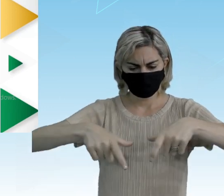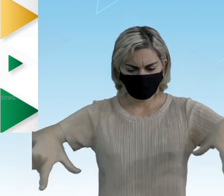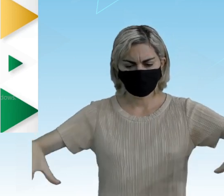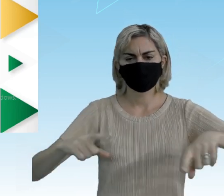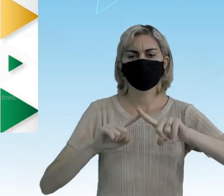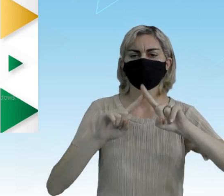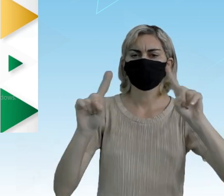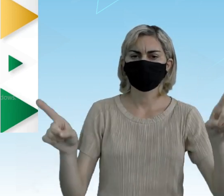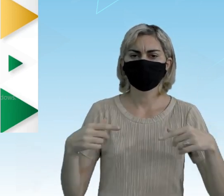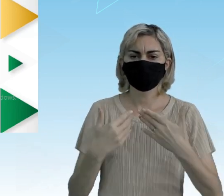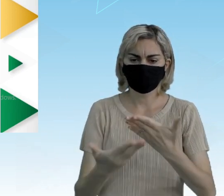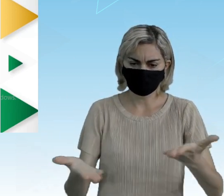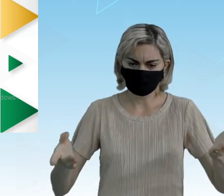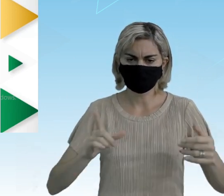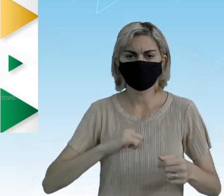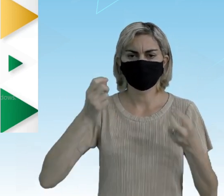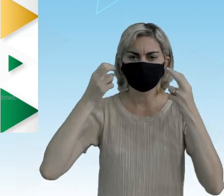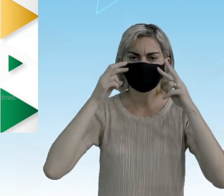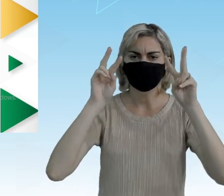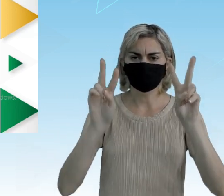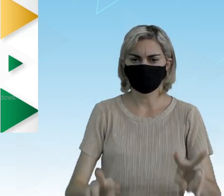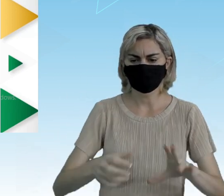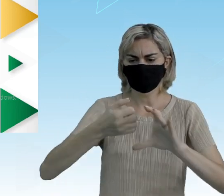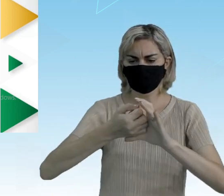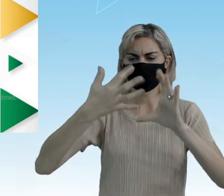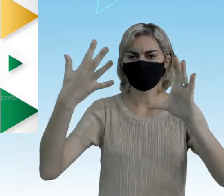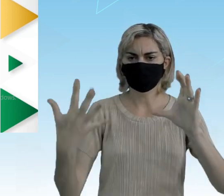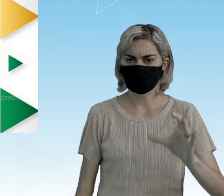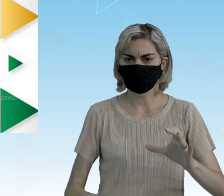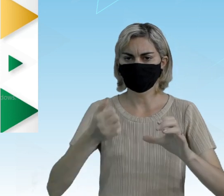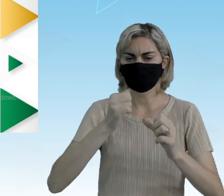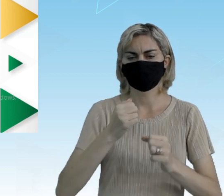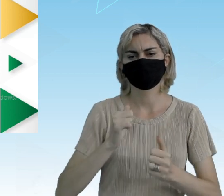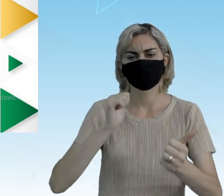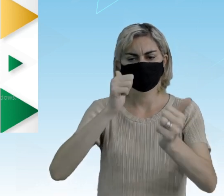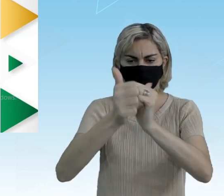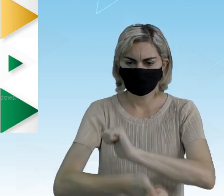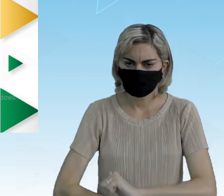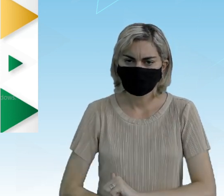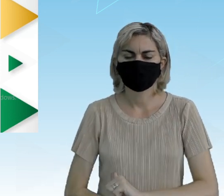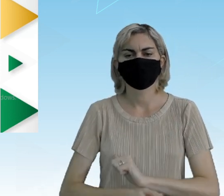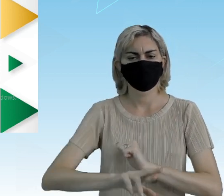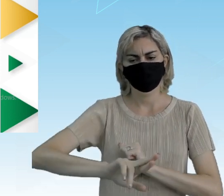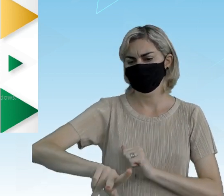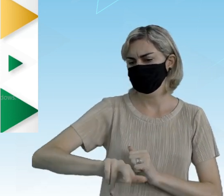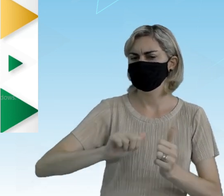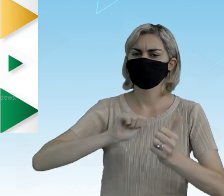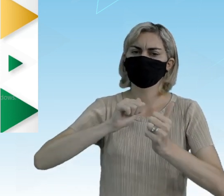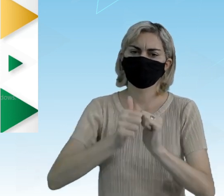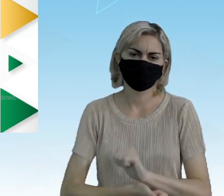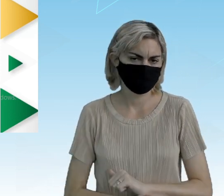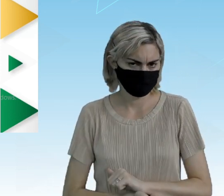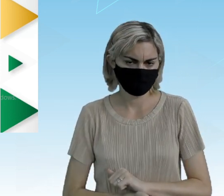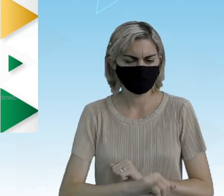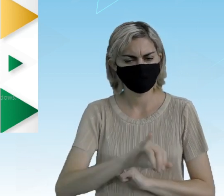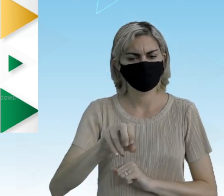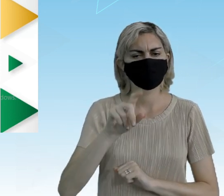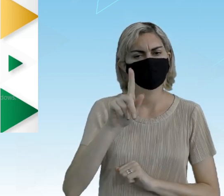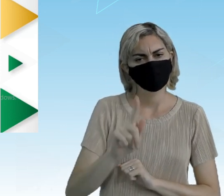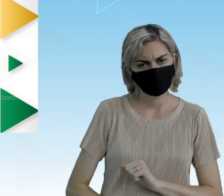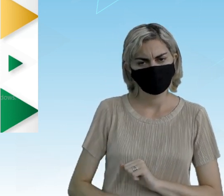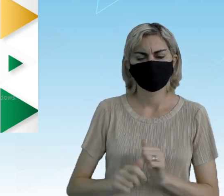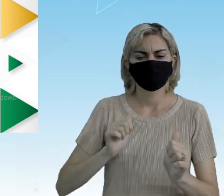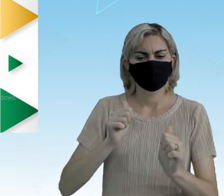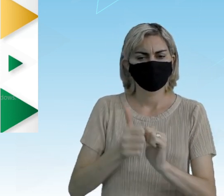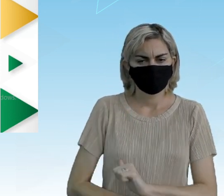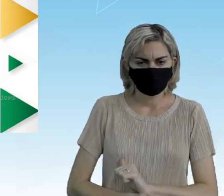Mas vocês estão vendo que tem características de um esporte, certo? Mas não é um esporte propriamente dito, é um jogo esportivo,